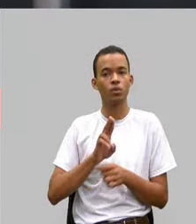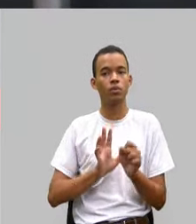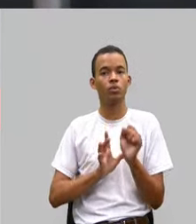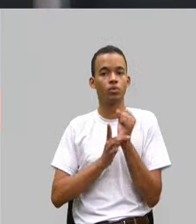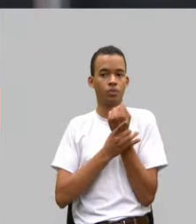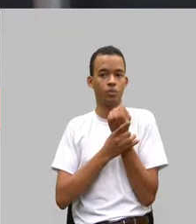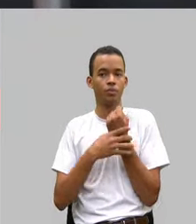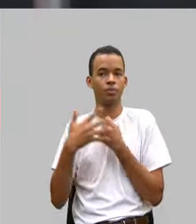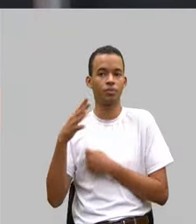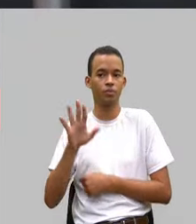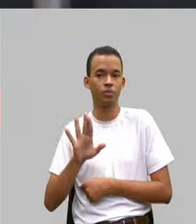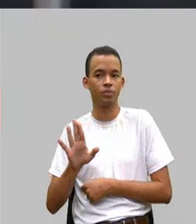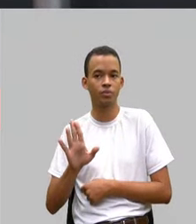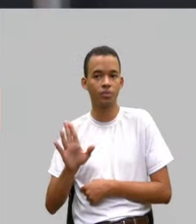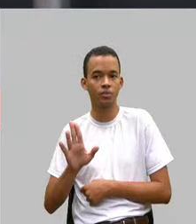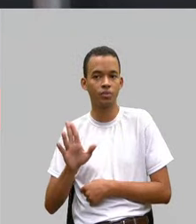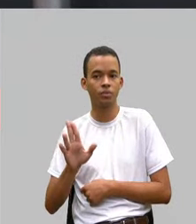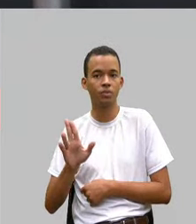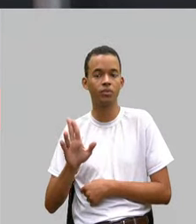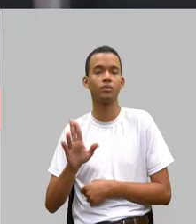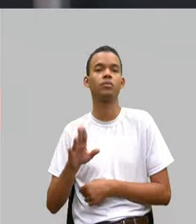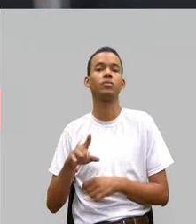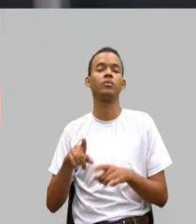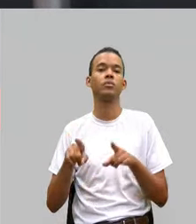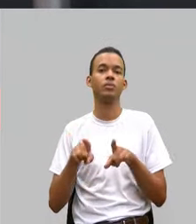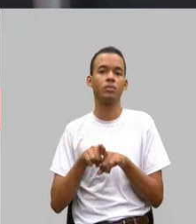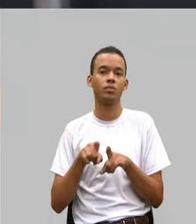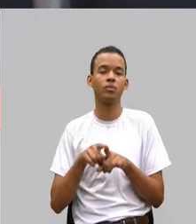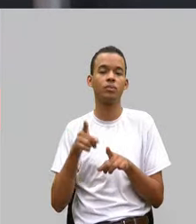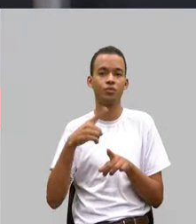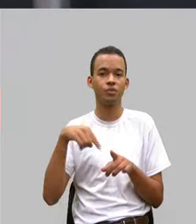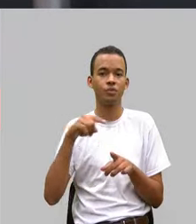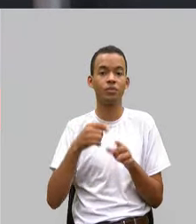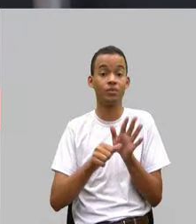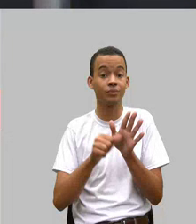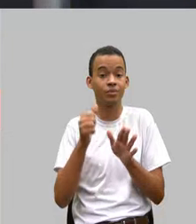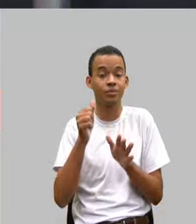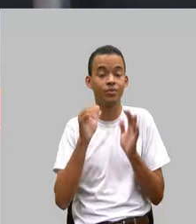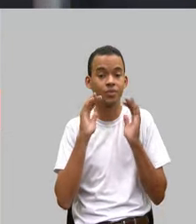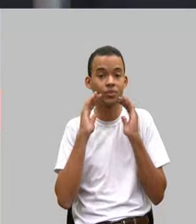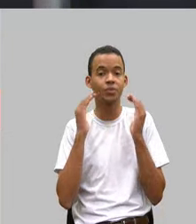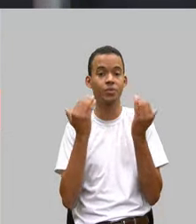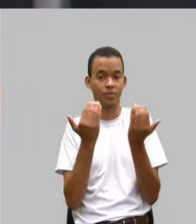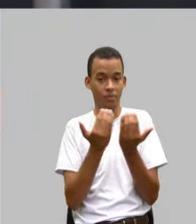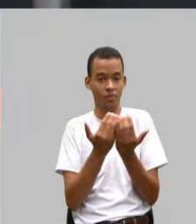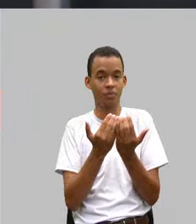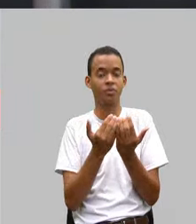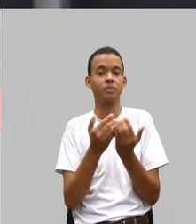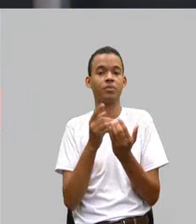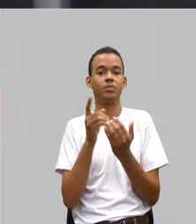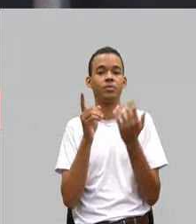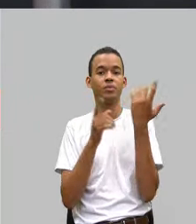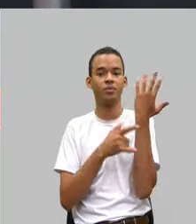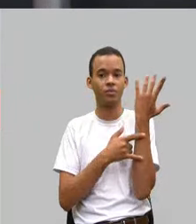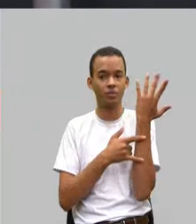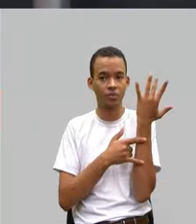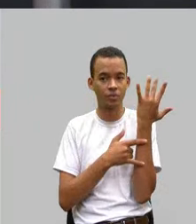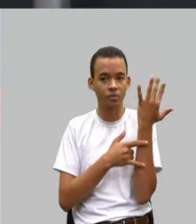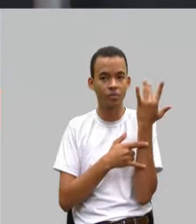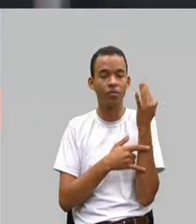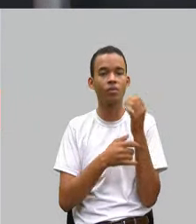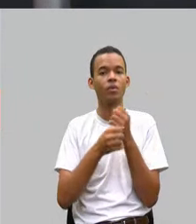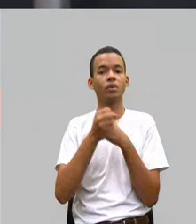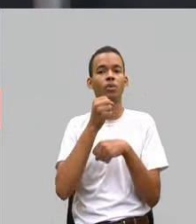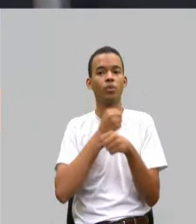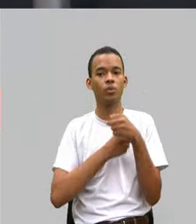profissionais da Psicologia executamos o primeiro Congresso de Psicologia em cannabis em Abril do ano passado na UFMG com a